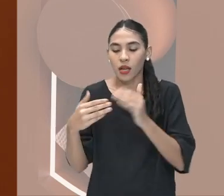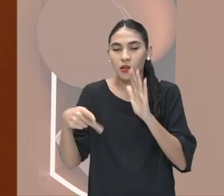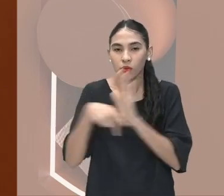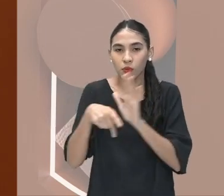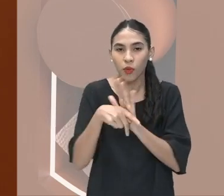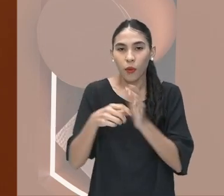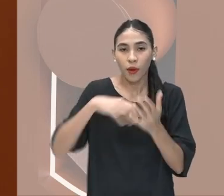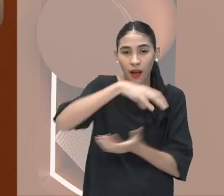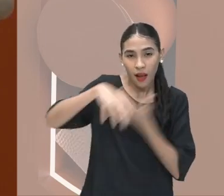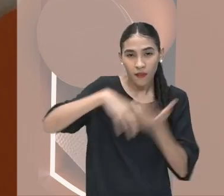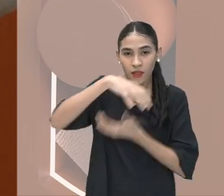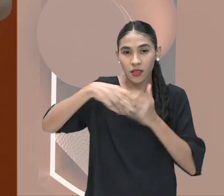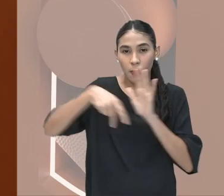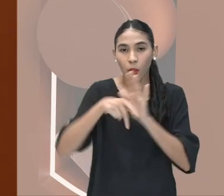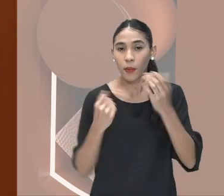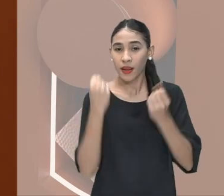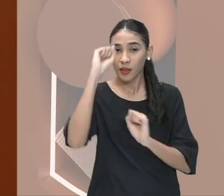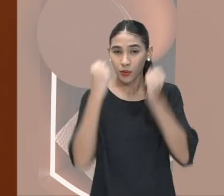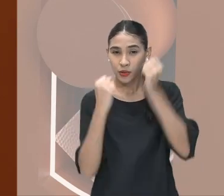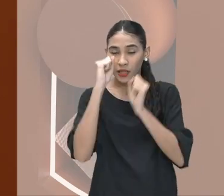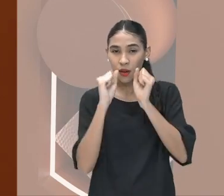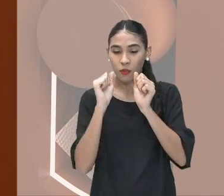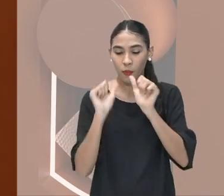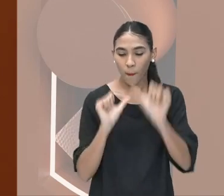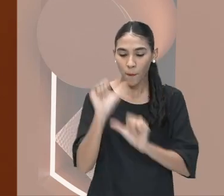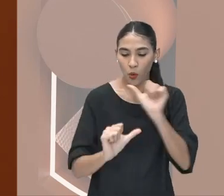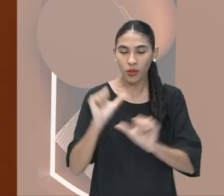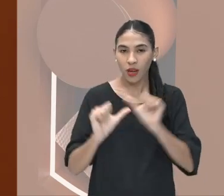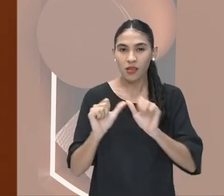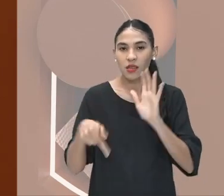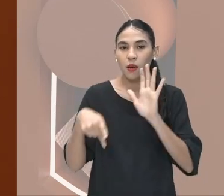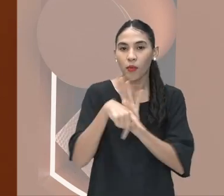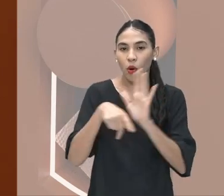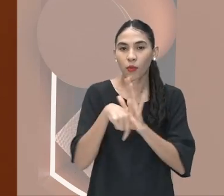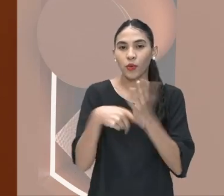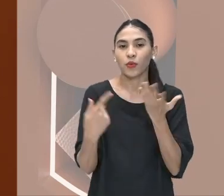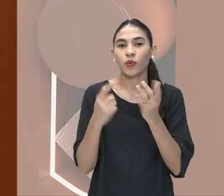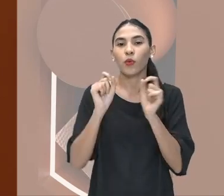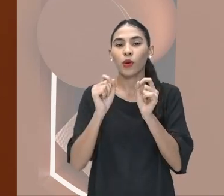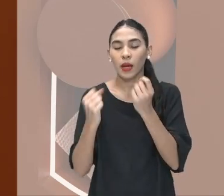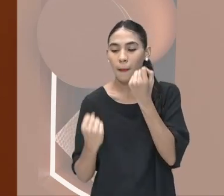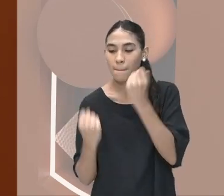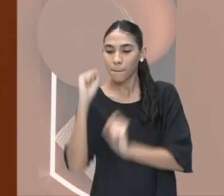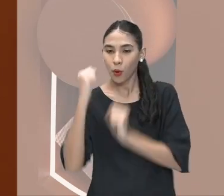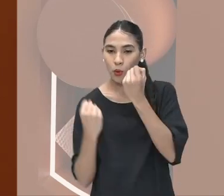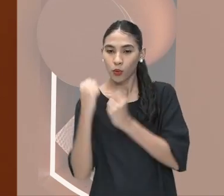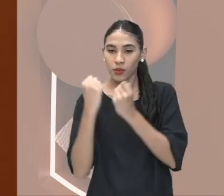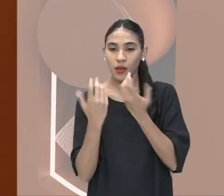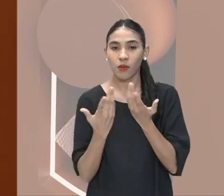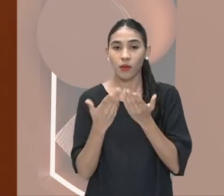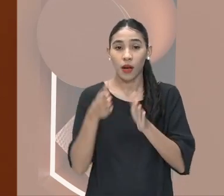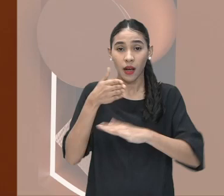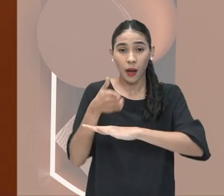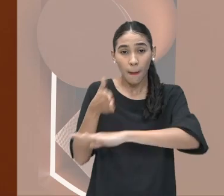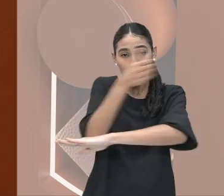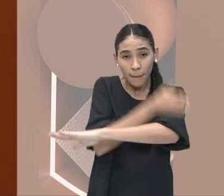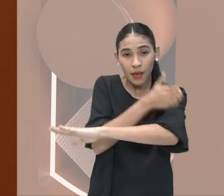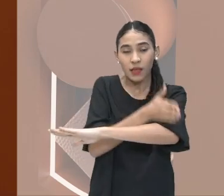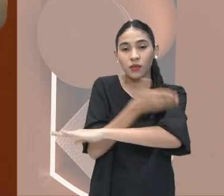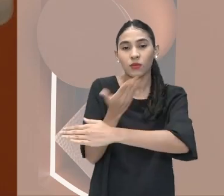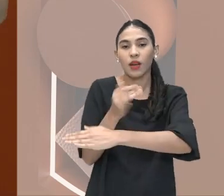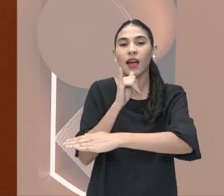da revolução industrial, a mudança no modo de produção. Vamos sair daquele período aí